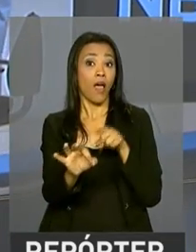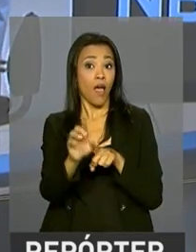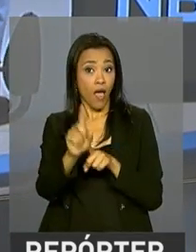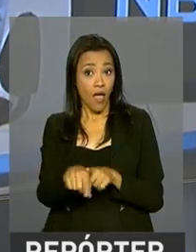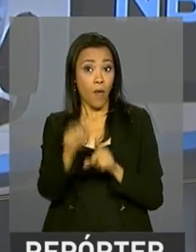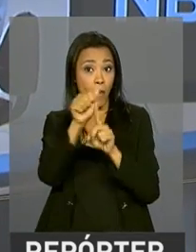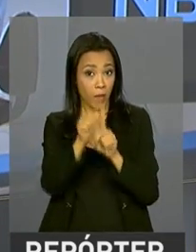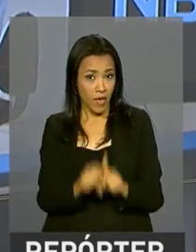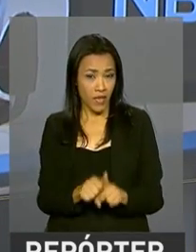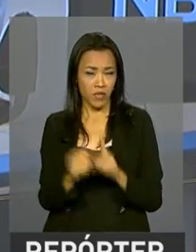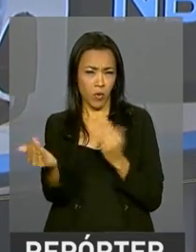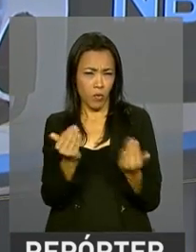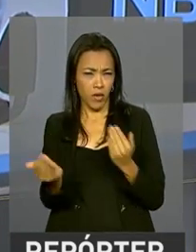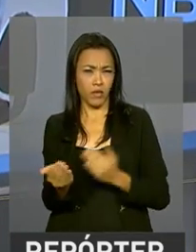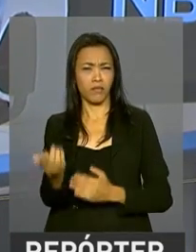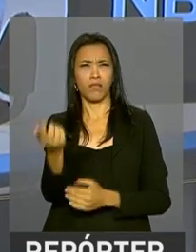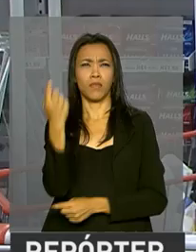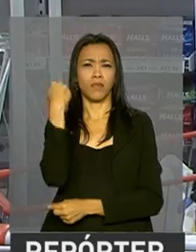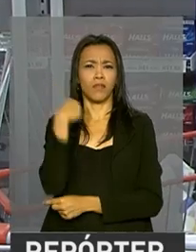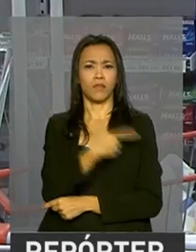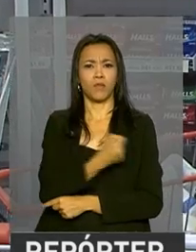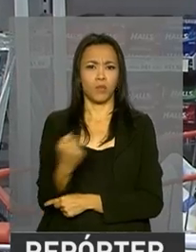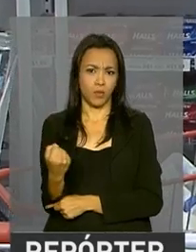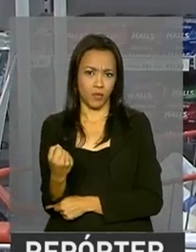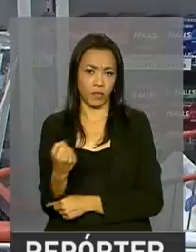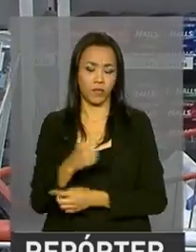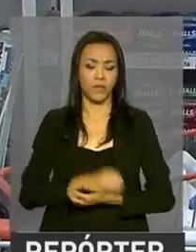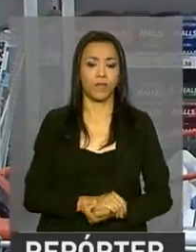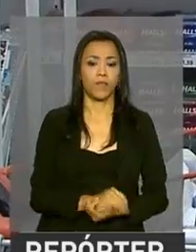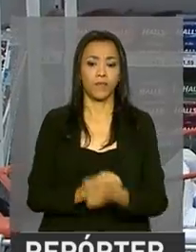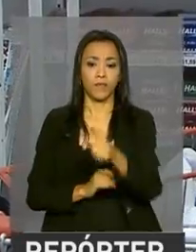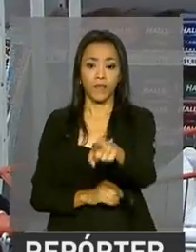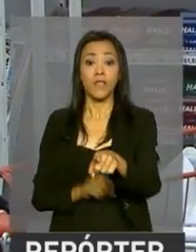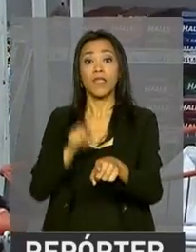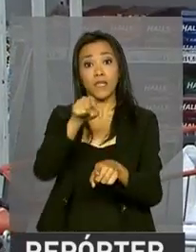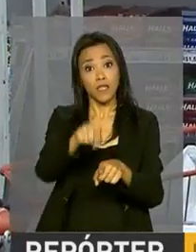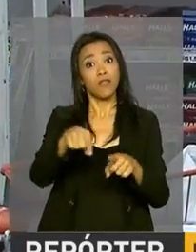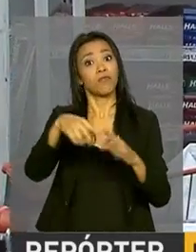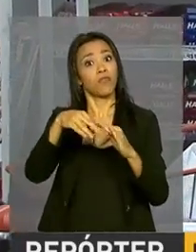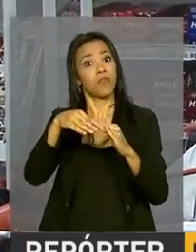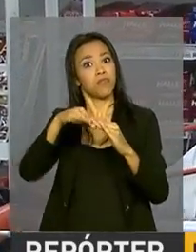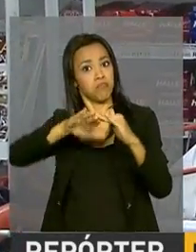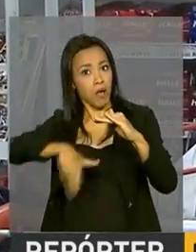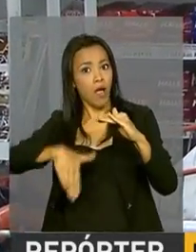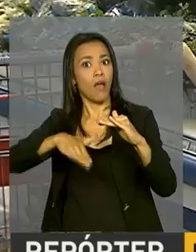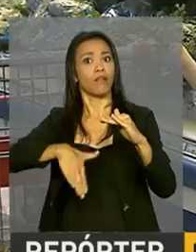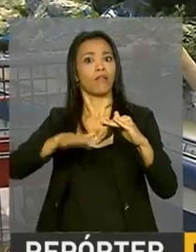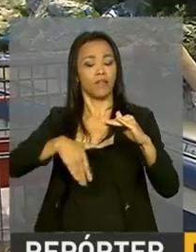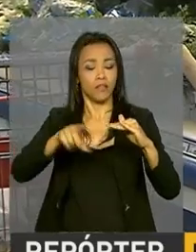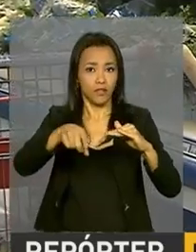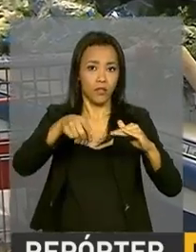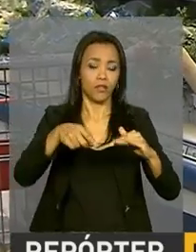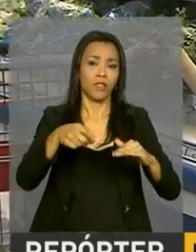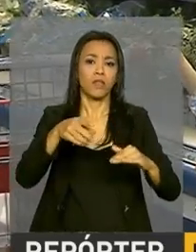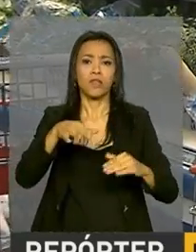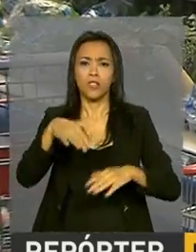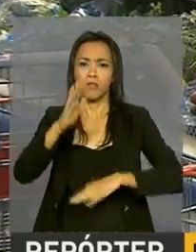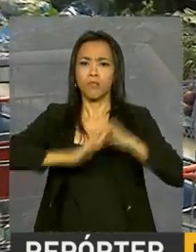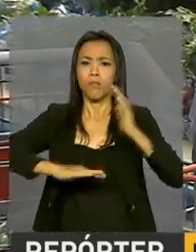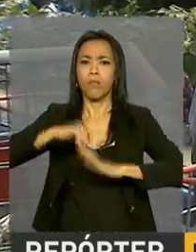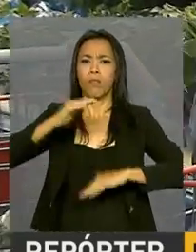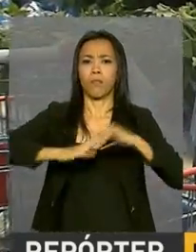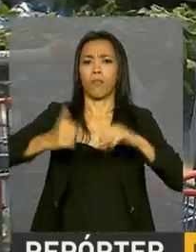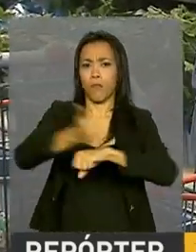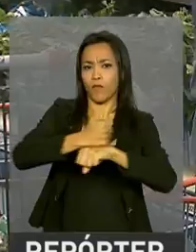o mês desde o ano 2000. O resultado veio abaixo do esperado por analistas do mercado financeiro,